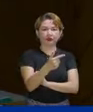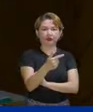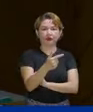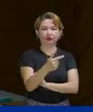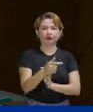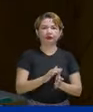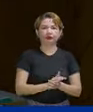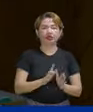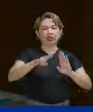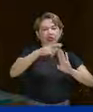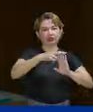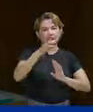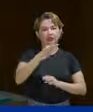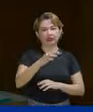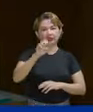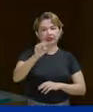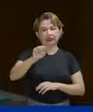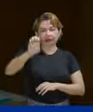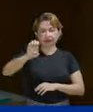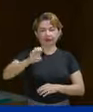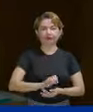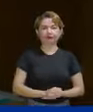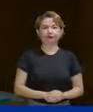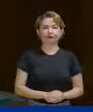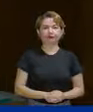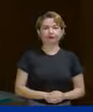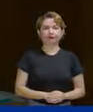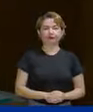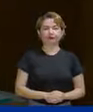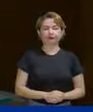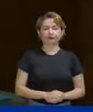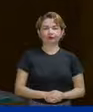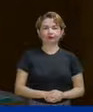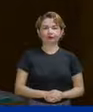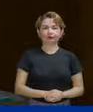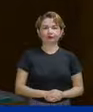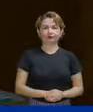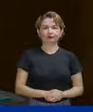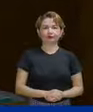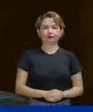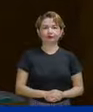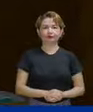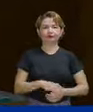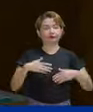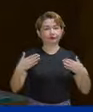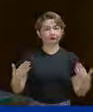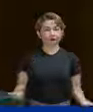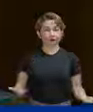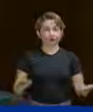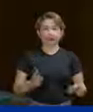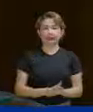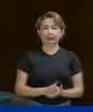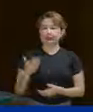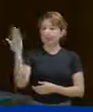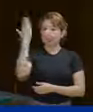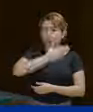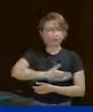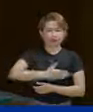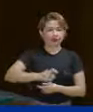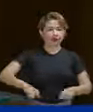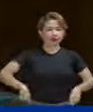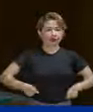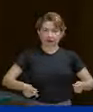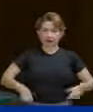2º da Resolução TSE 23.604/2019. Diante da não comprovação da